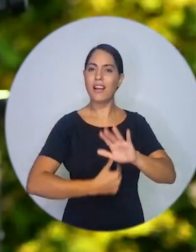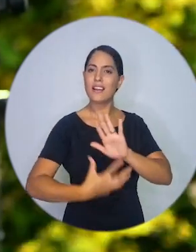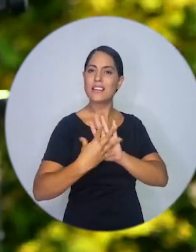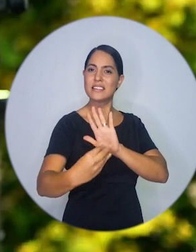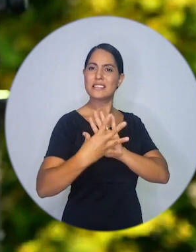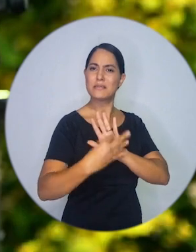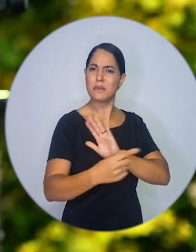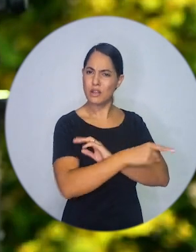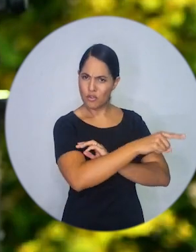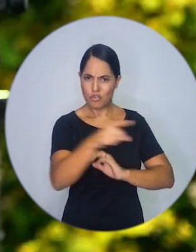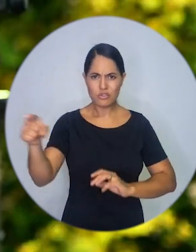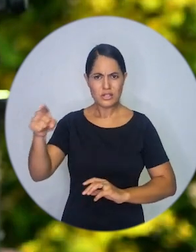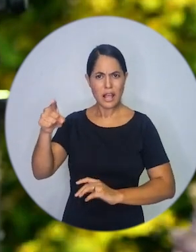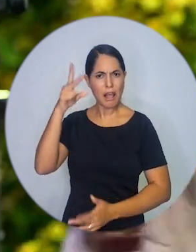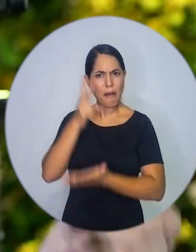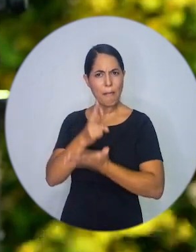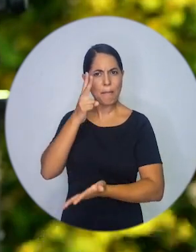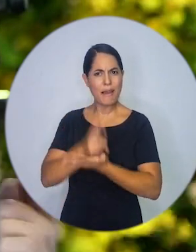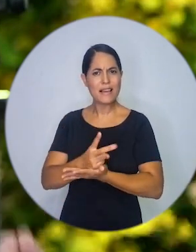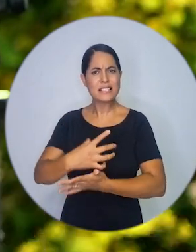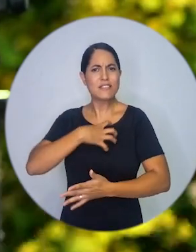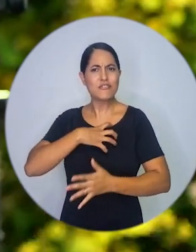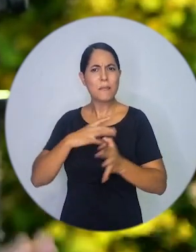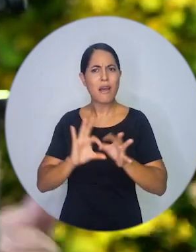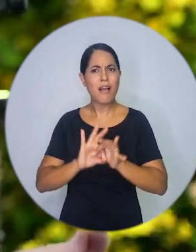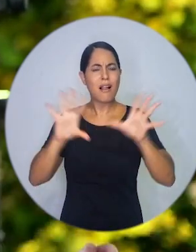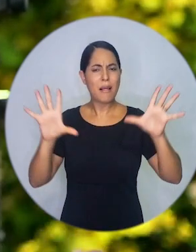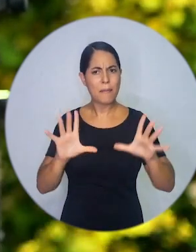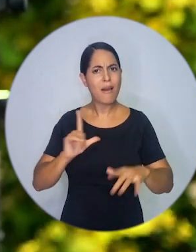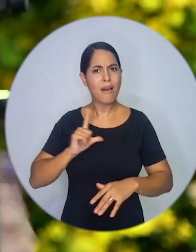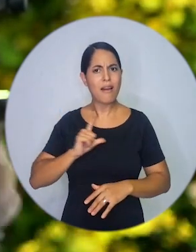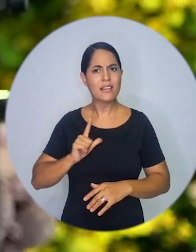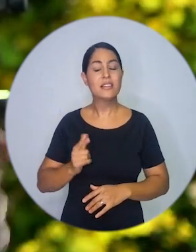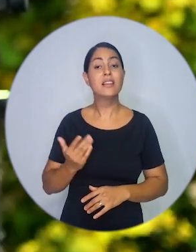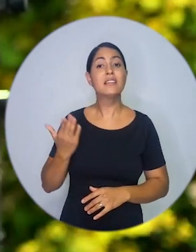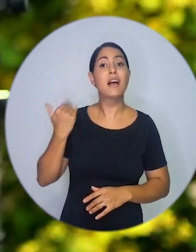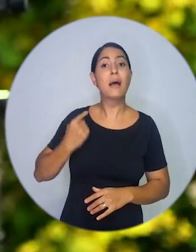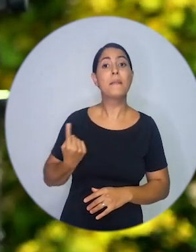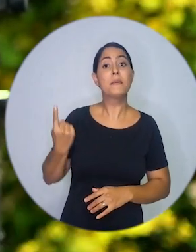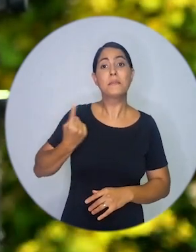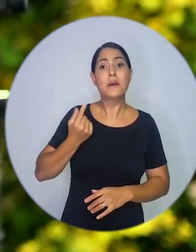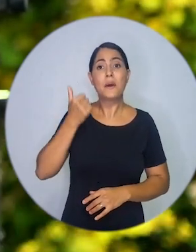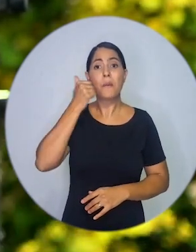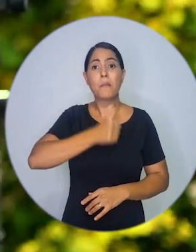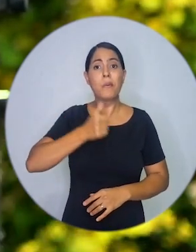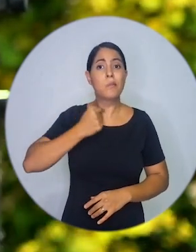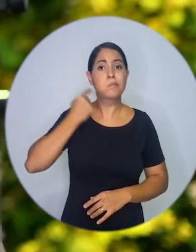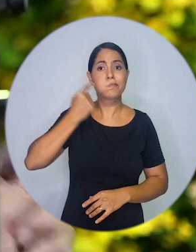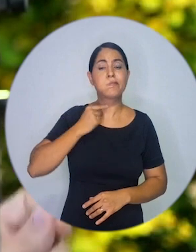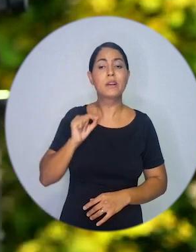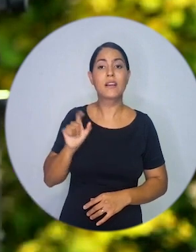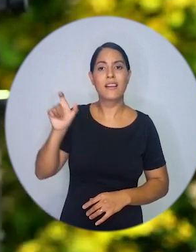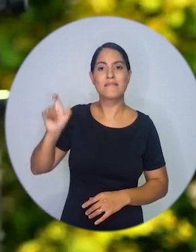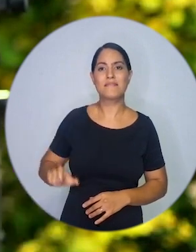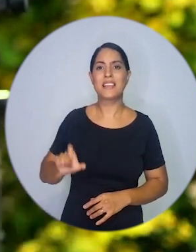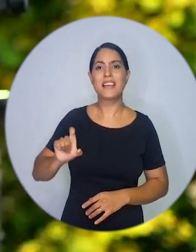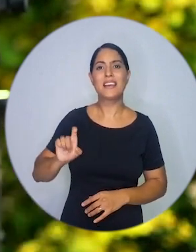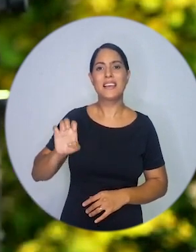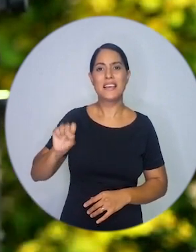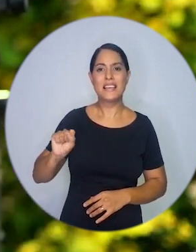esses sonhos. O mesmo sonho de liberdade que teve a primeira advogada brasileira, a Nossa